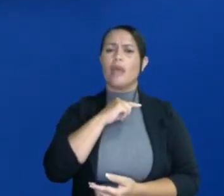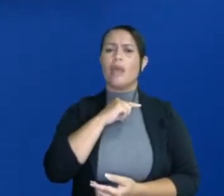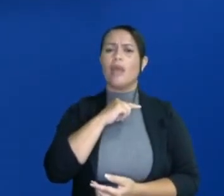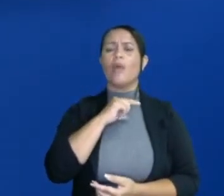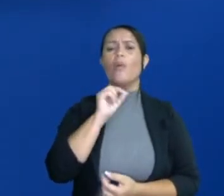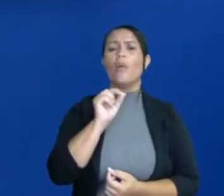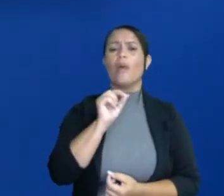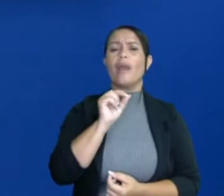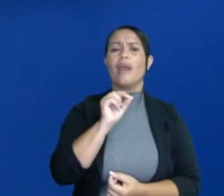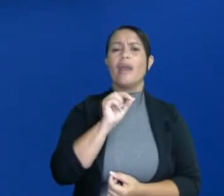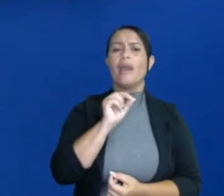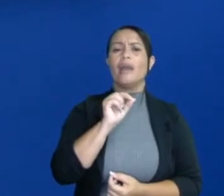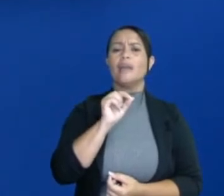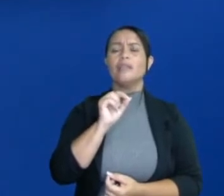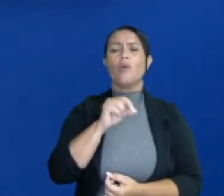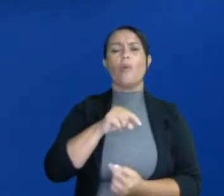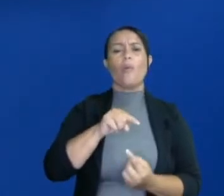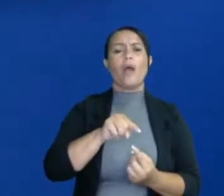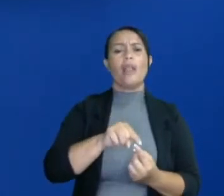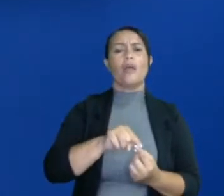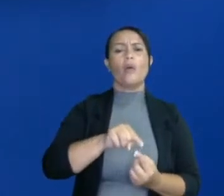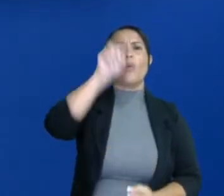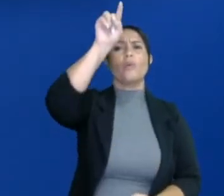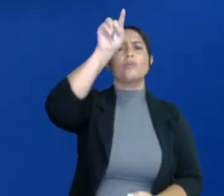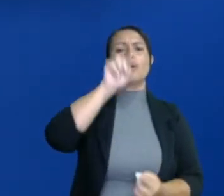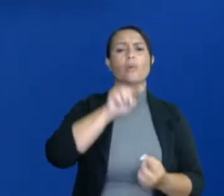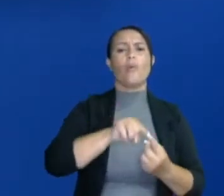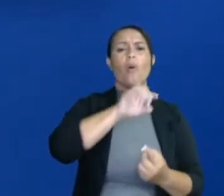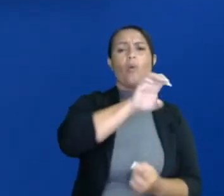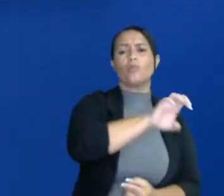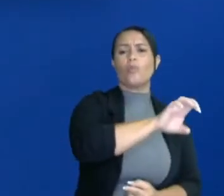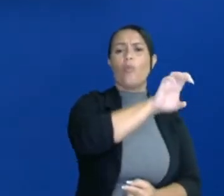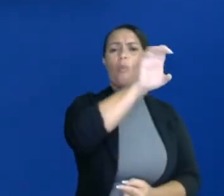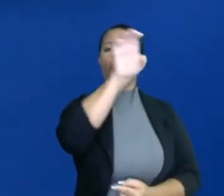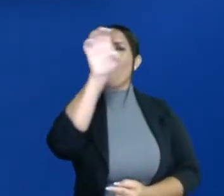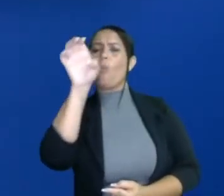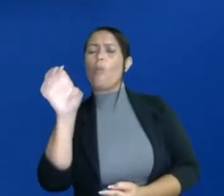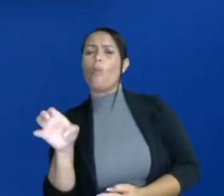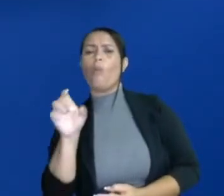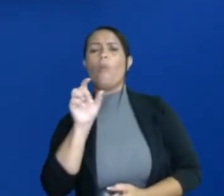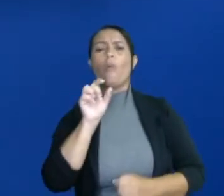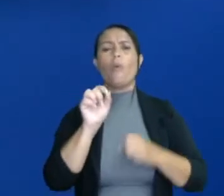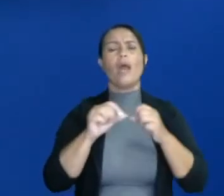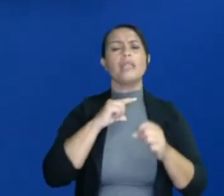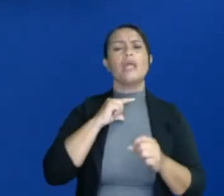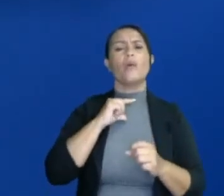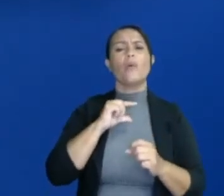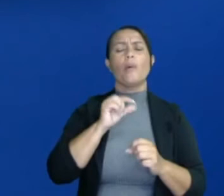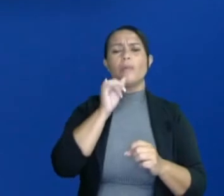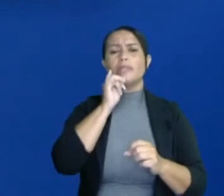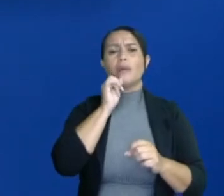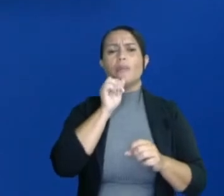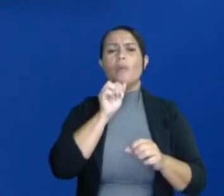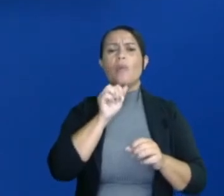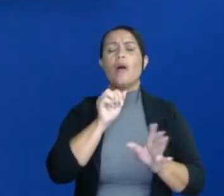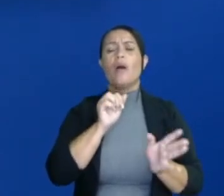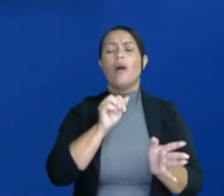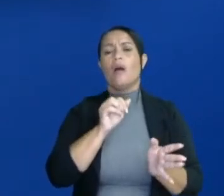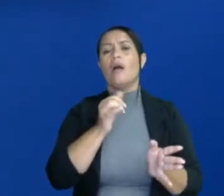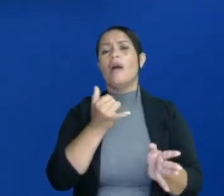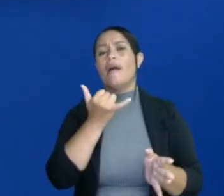você tem a formação de um ponto. E aí, exatamente, quando você cruza uma informação, que é exatamente a posição do paralelo,